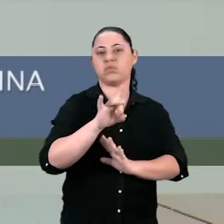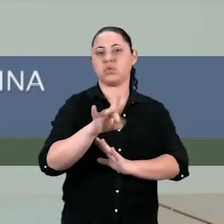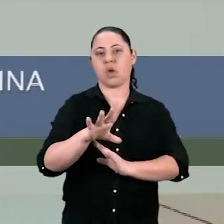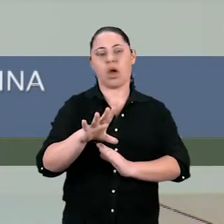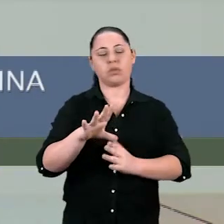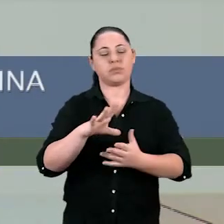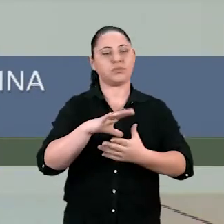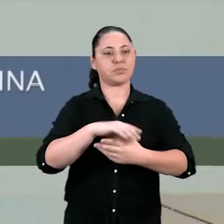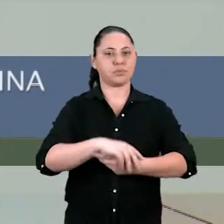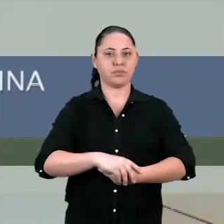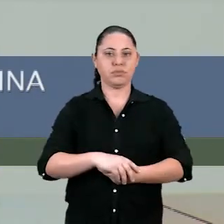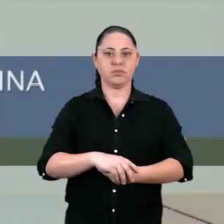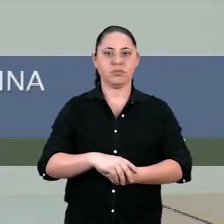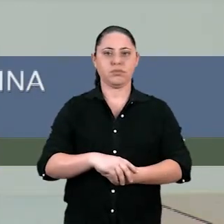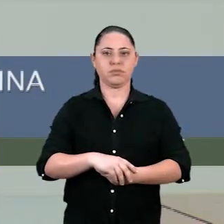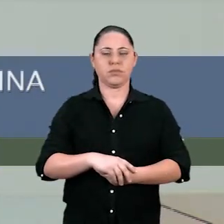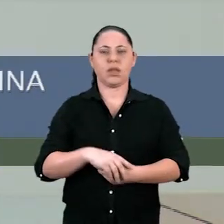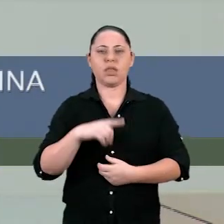aqui, rapidamente,